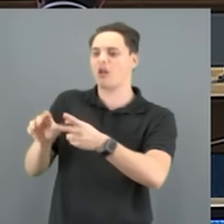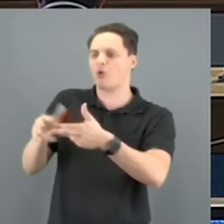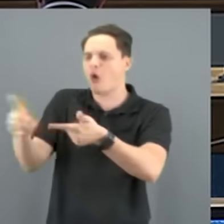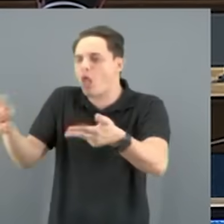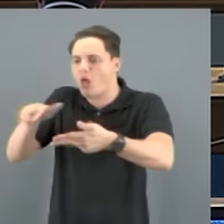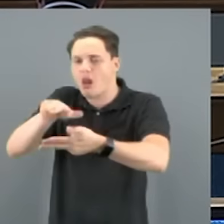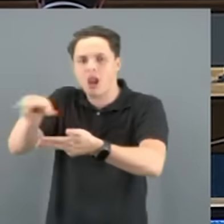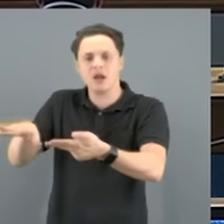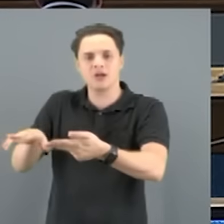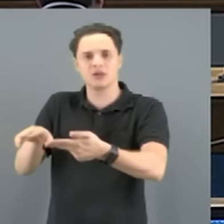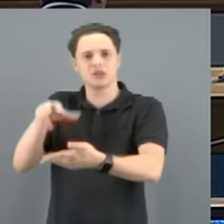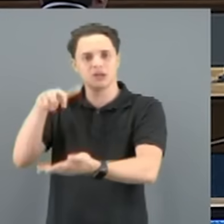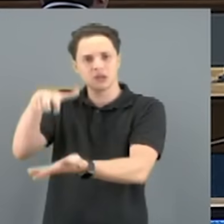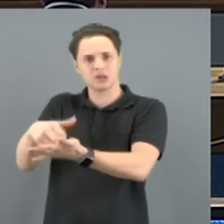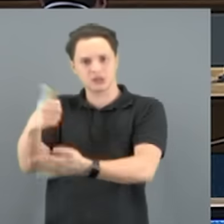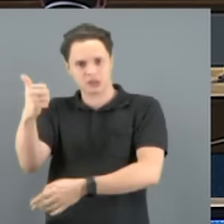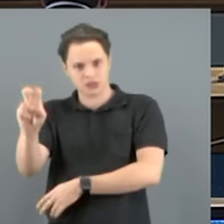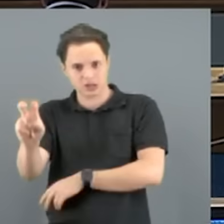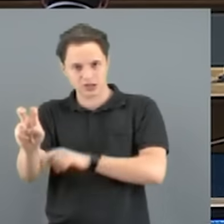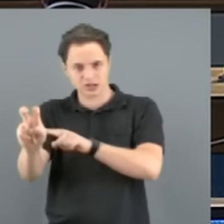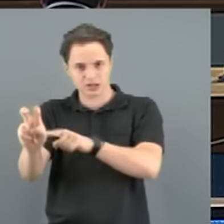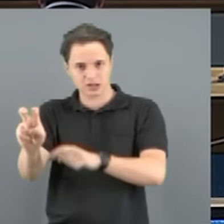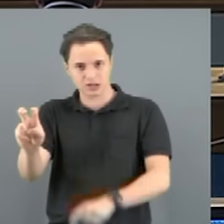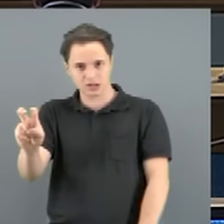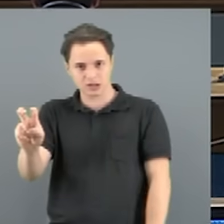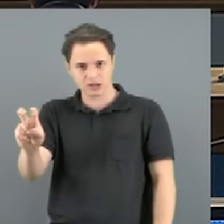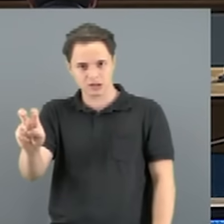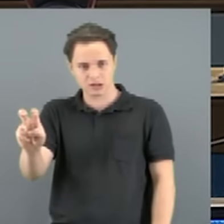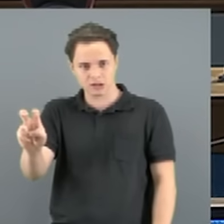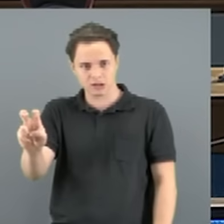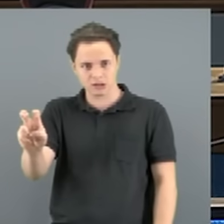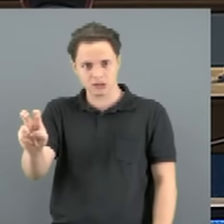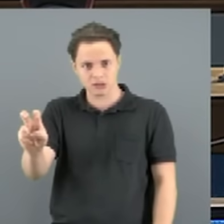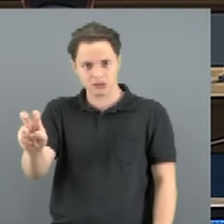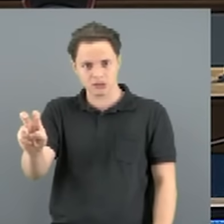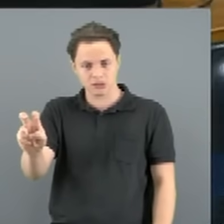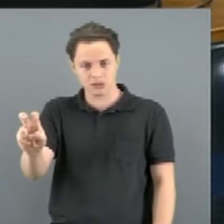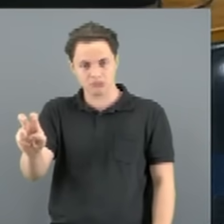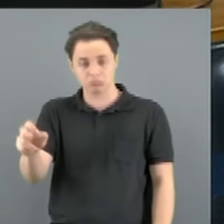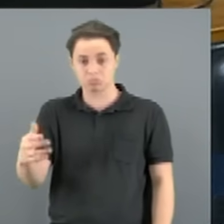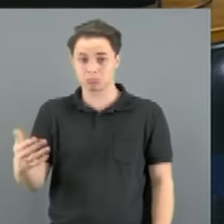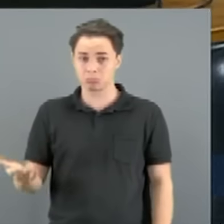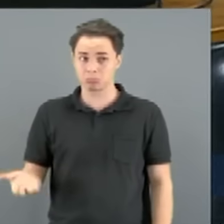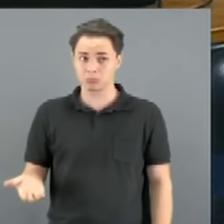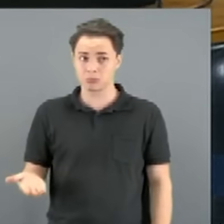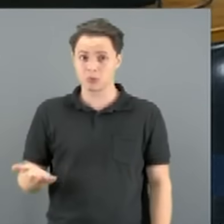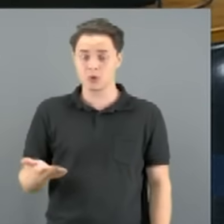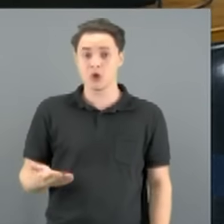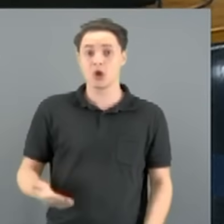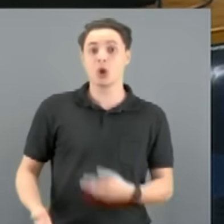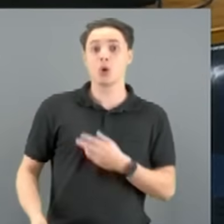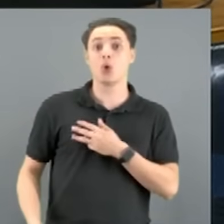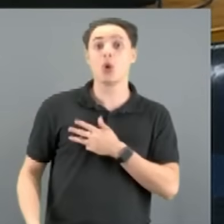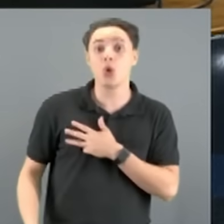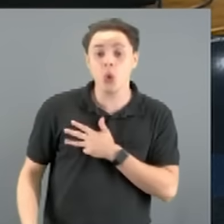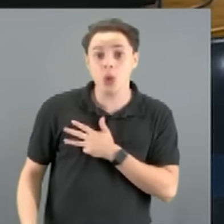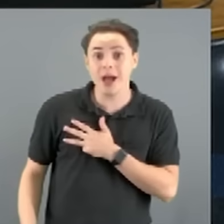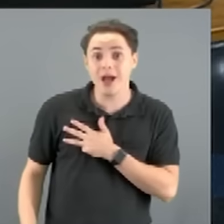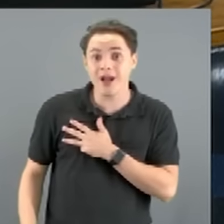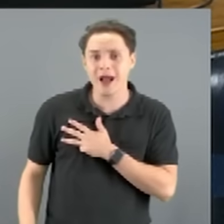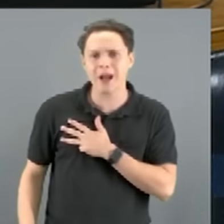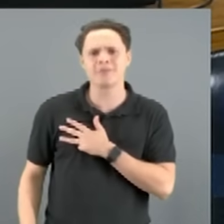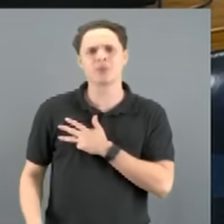aqui era uma sensação de uma nada e quebrou as coisas e falou que ia dar um golpe de estado o Lula que foi